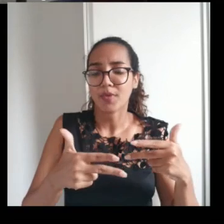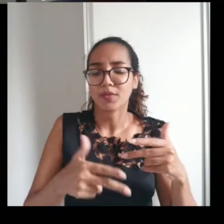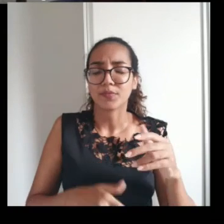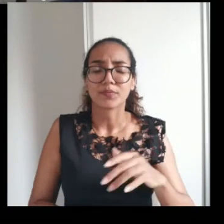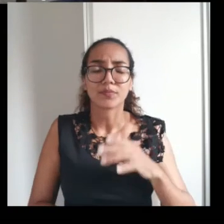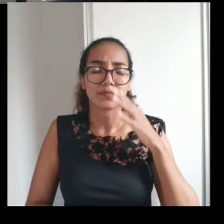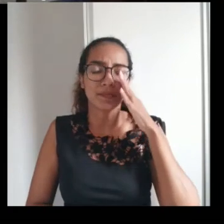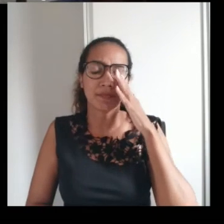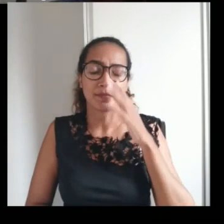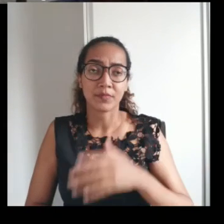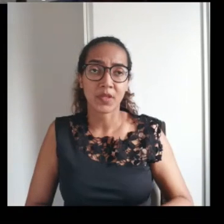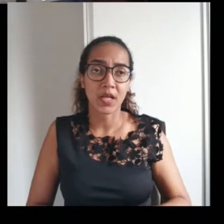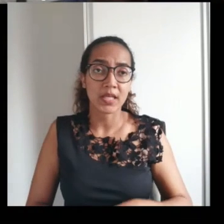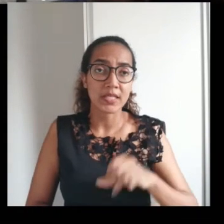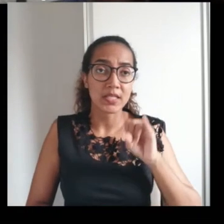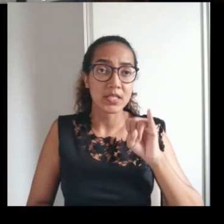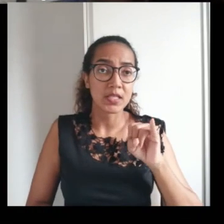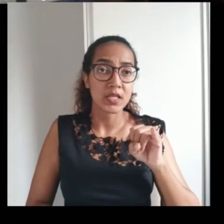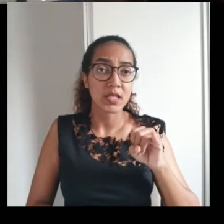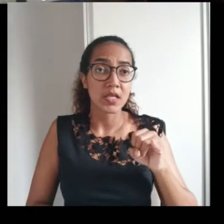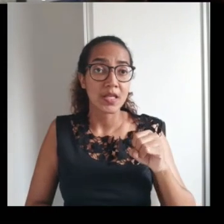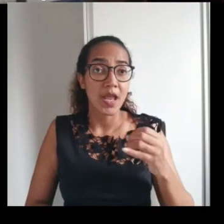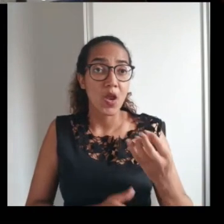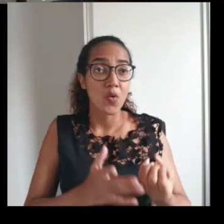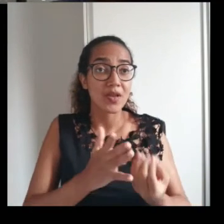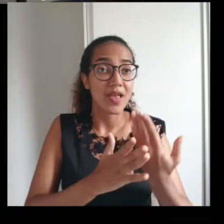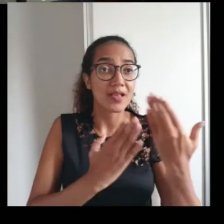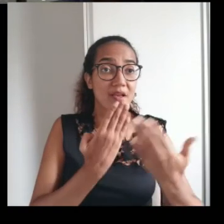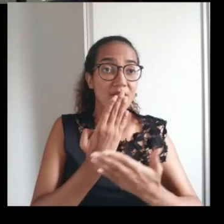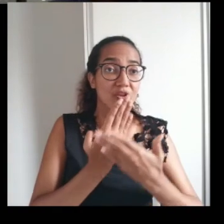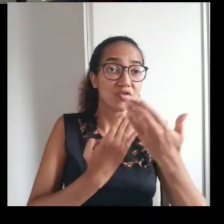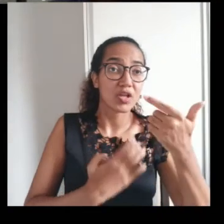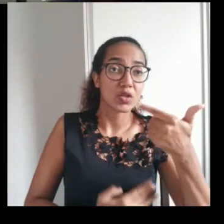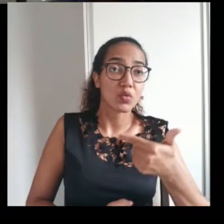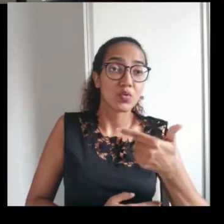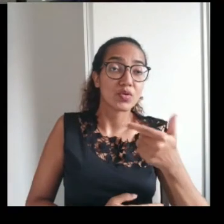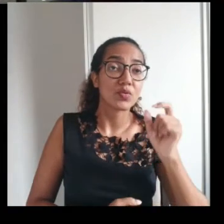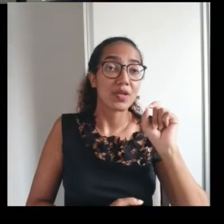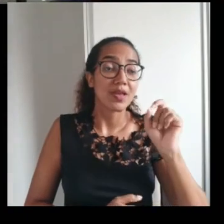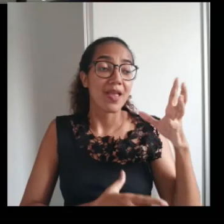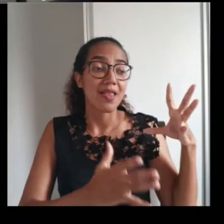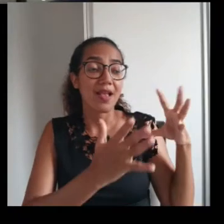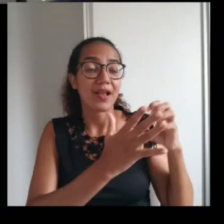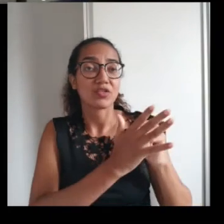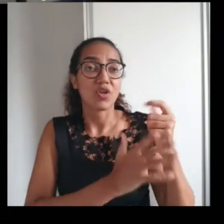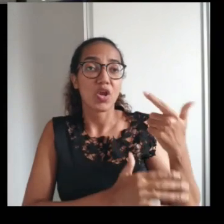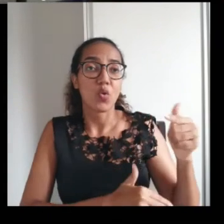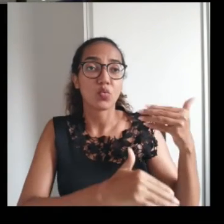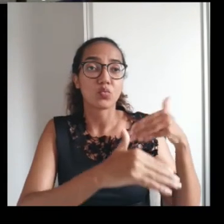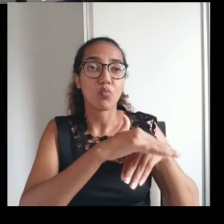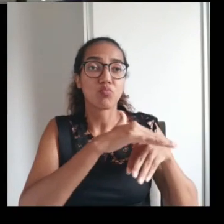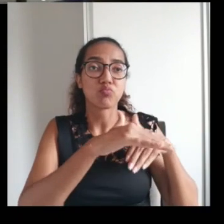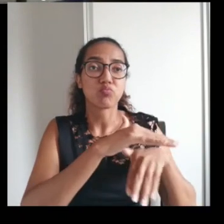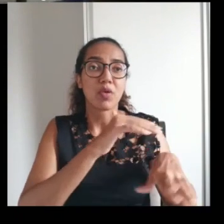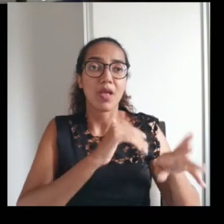a fachada 2, ele ia cadastrar em outro repositório. Então, nessa arquitetura aqui, ó, isso é uma